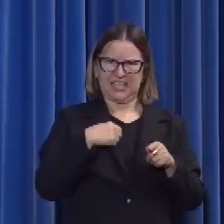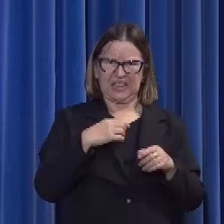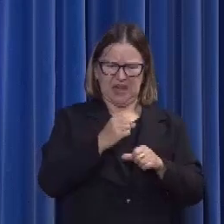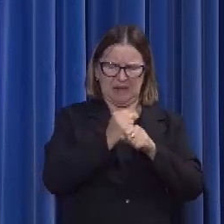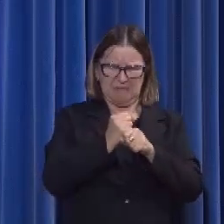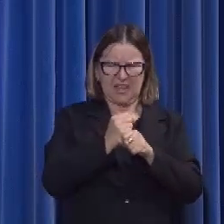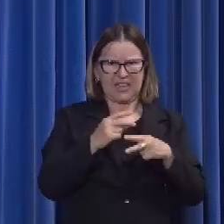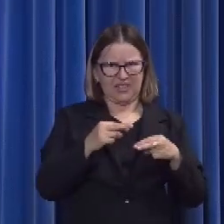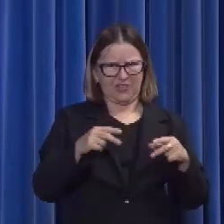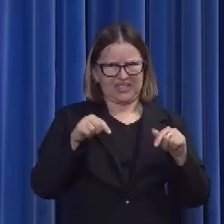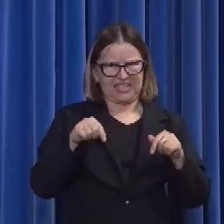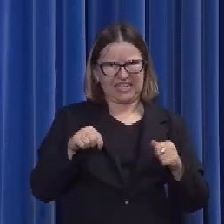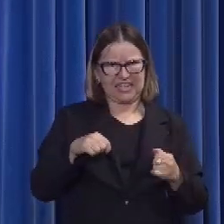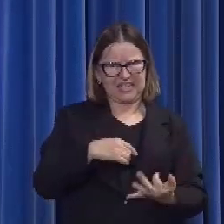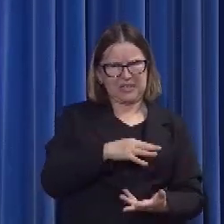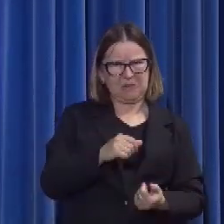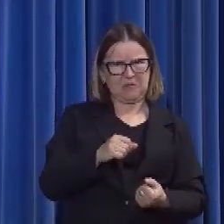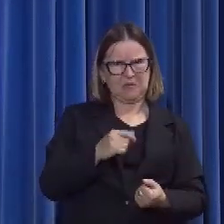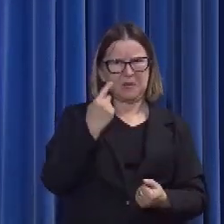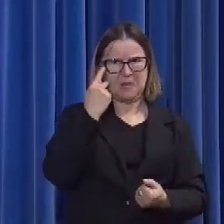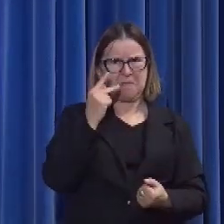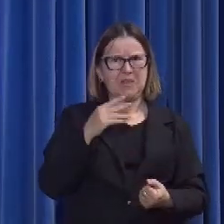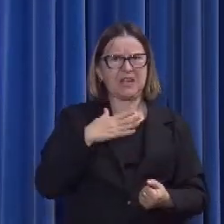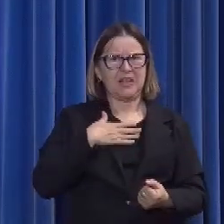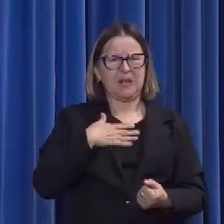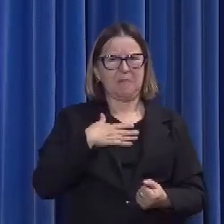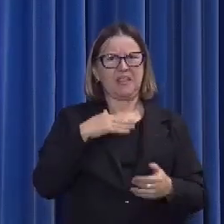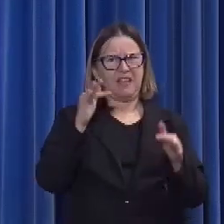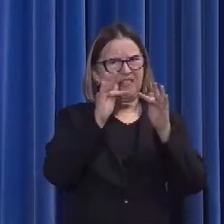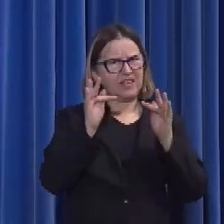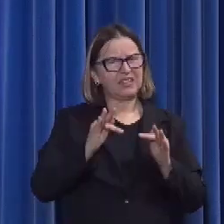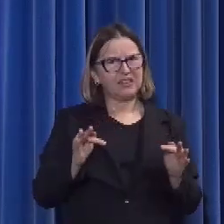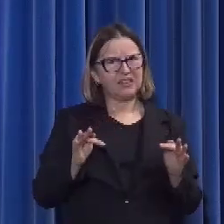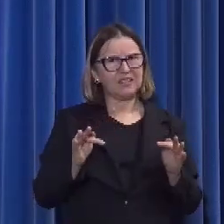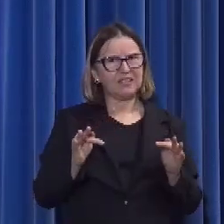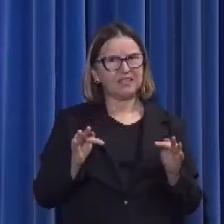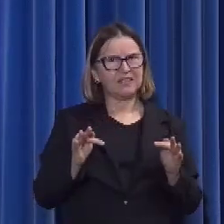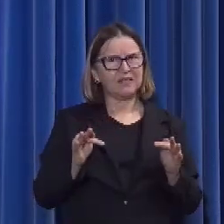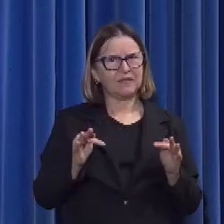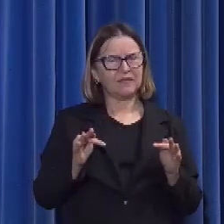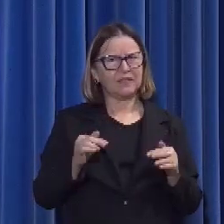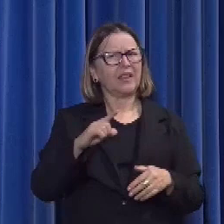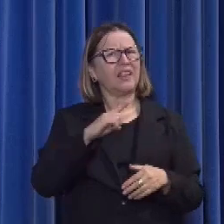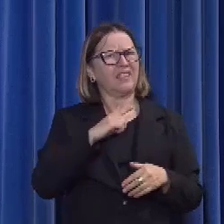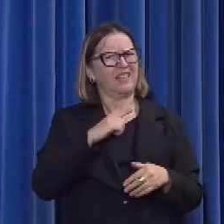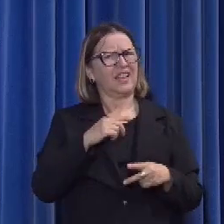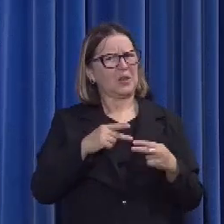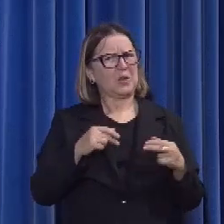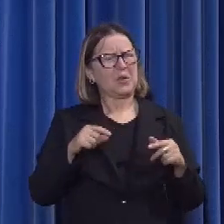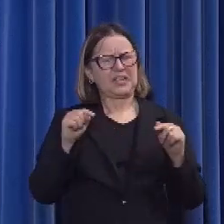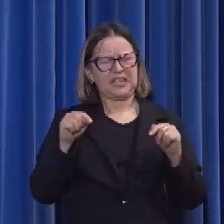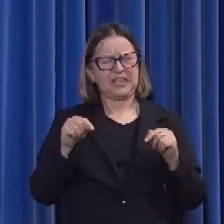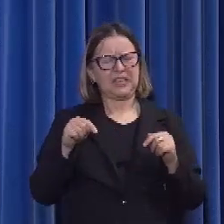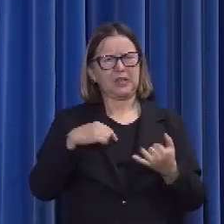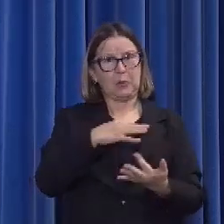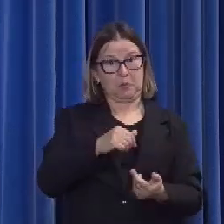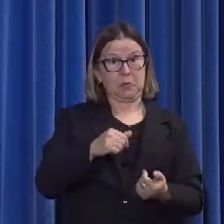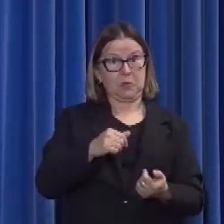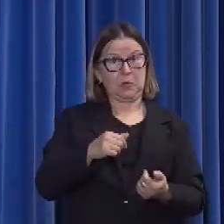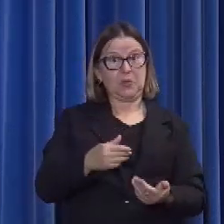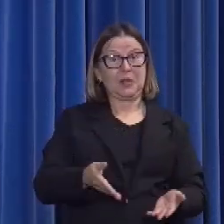felicidade? Será que tem algo nesse mundo que vai me trazer uma real felicidade? Não estou falando